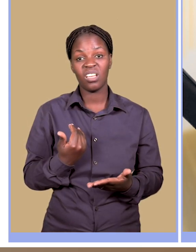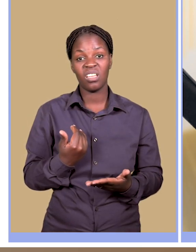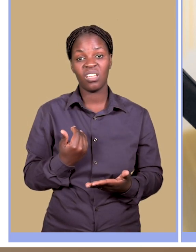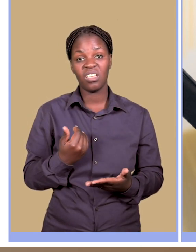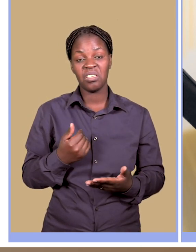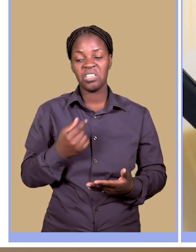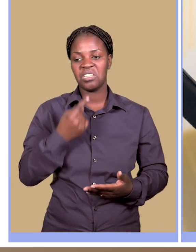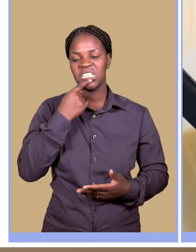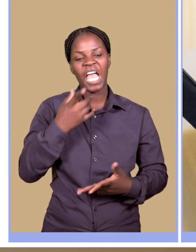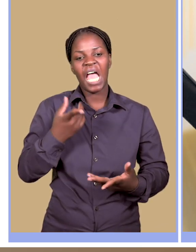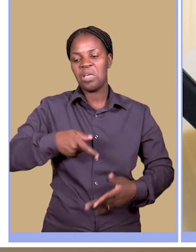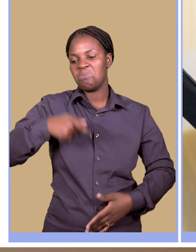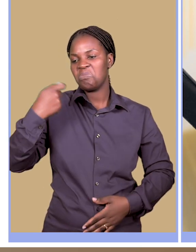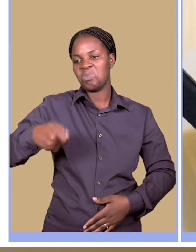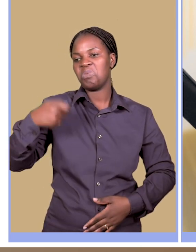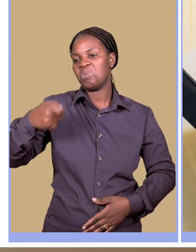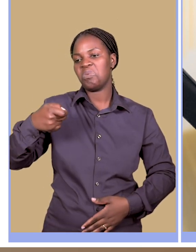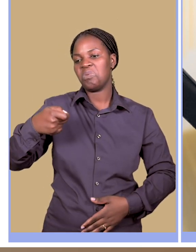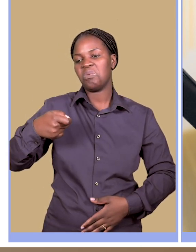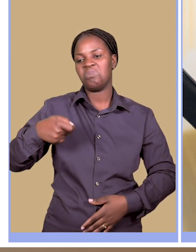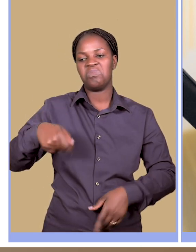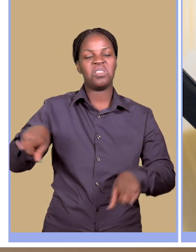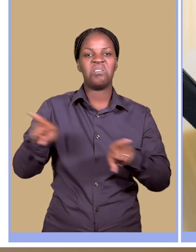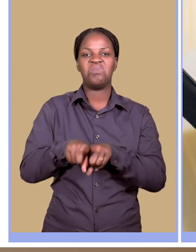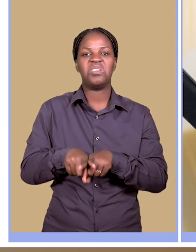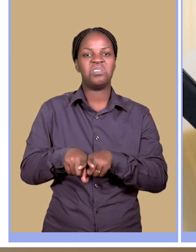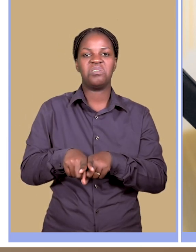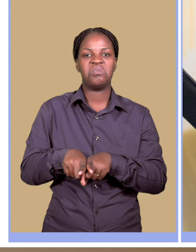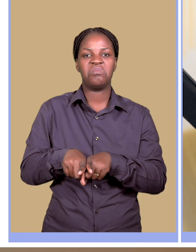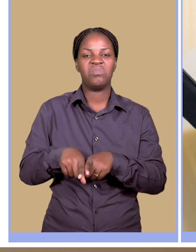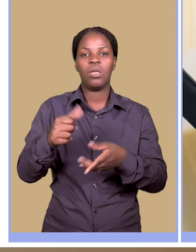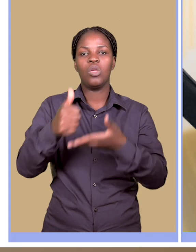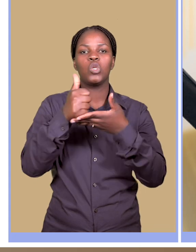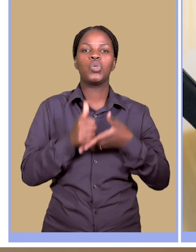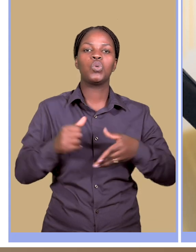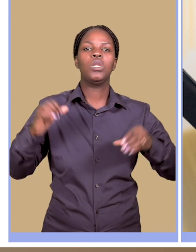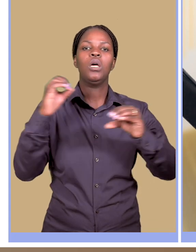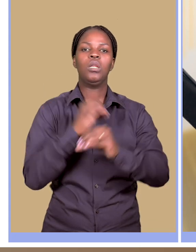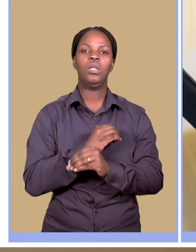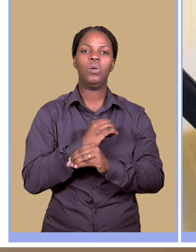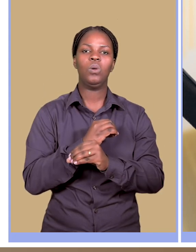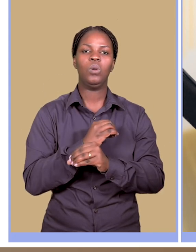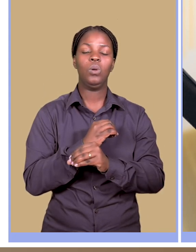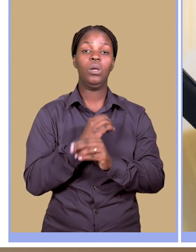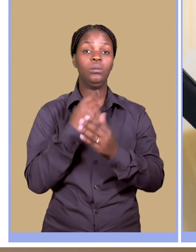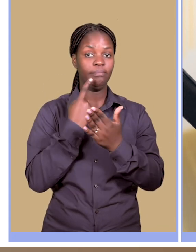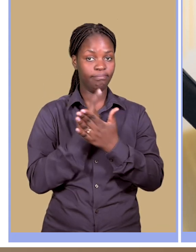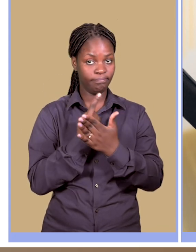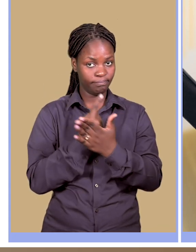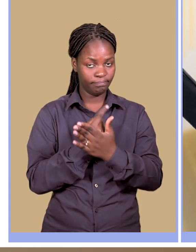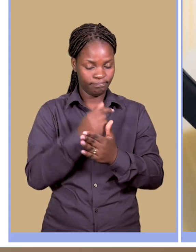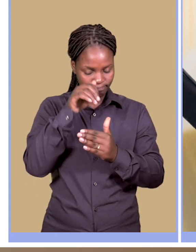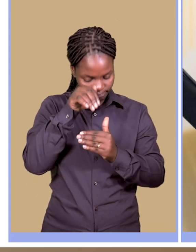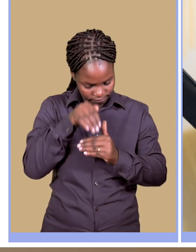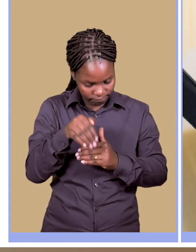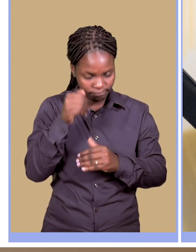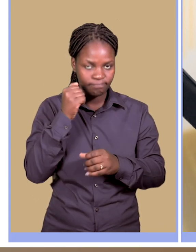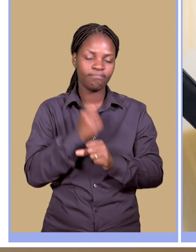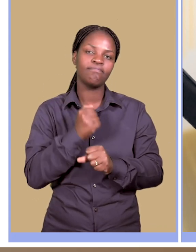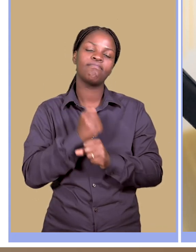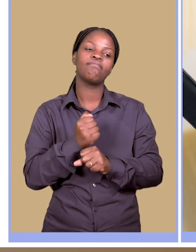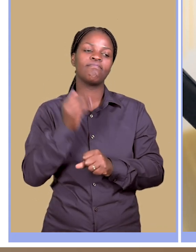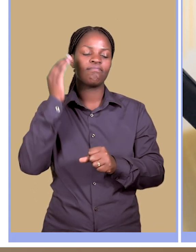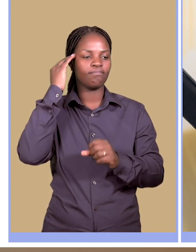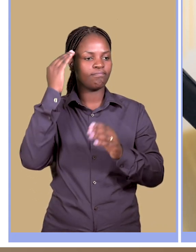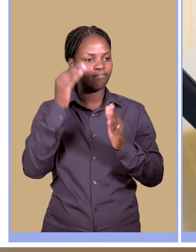porque também as nossas instituições de justiça têm os seus desafios. Então, por um lado, temos que fazer o trabalho para assegurar